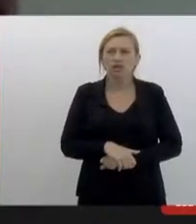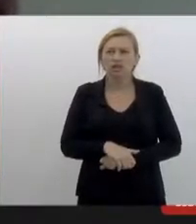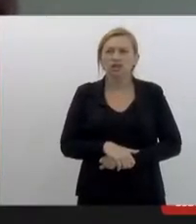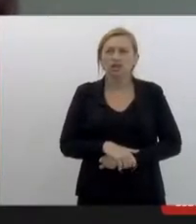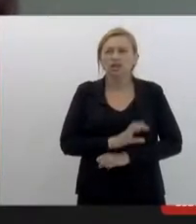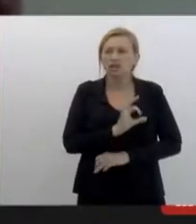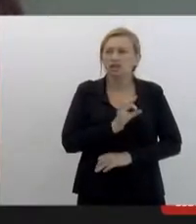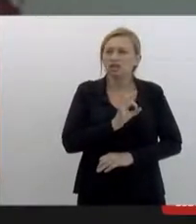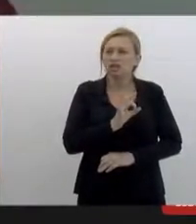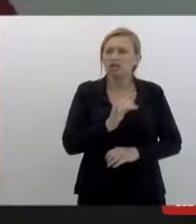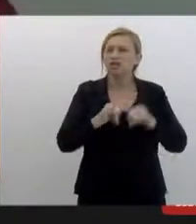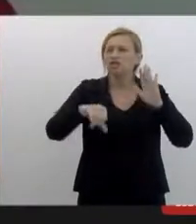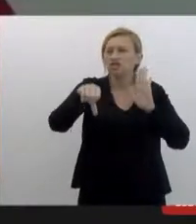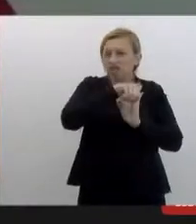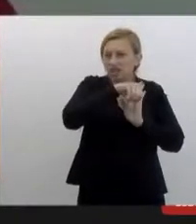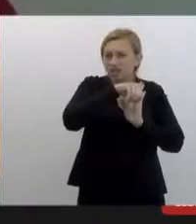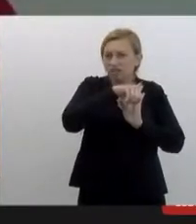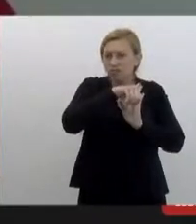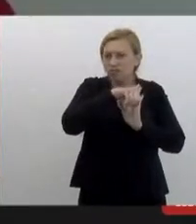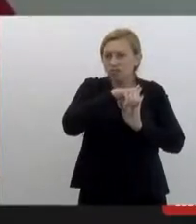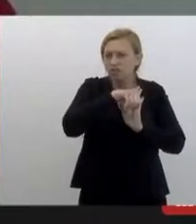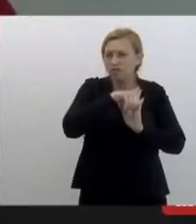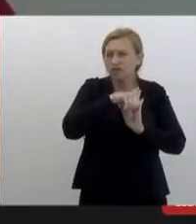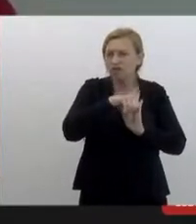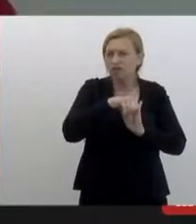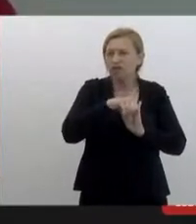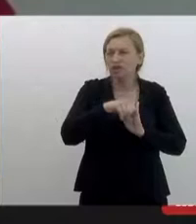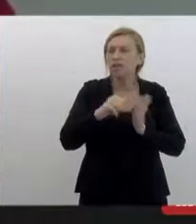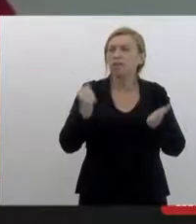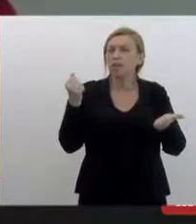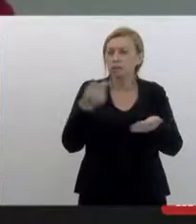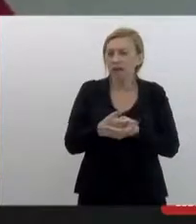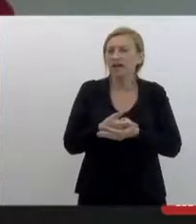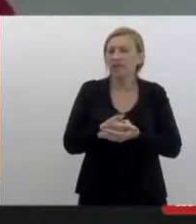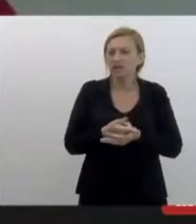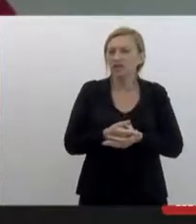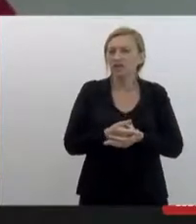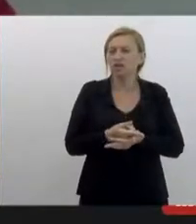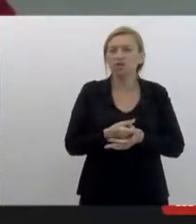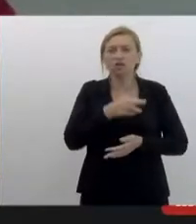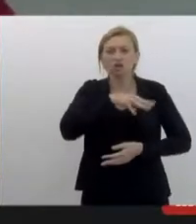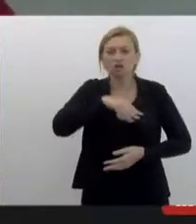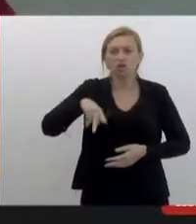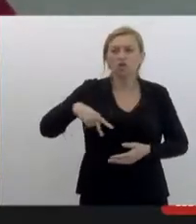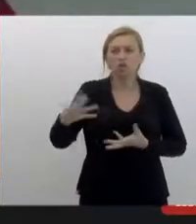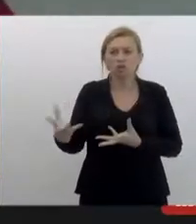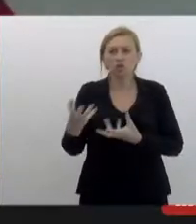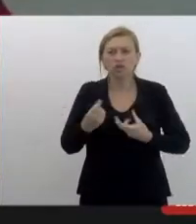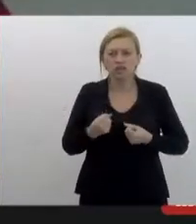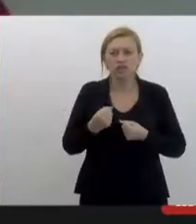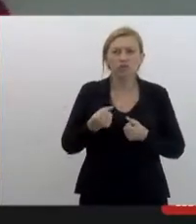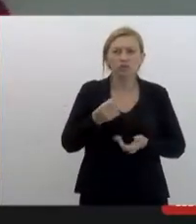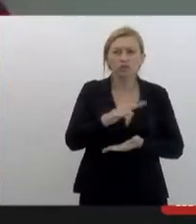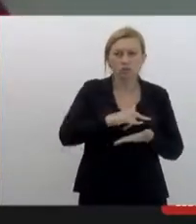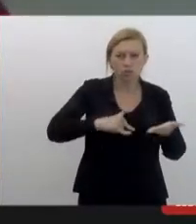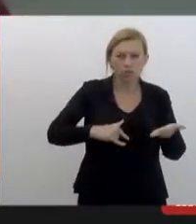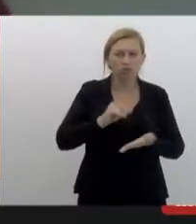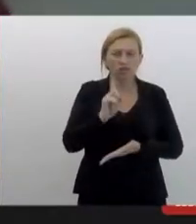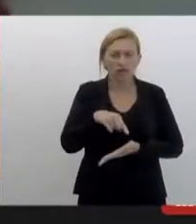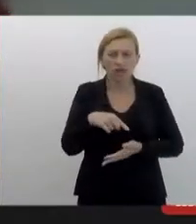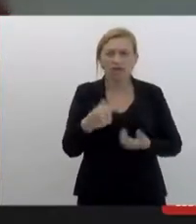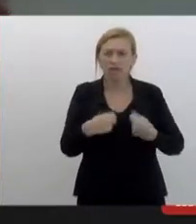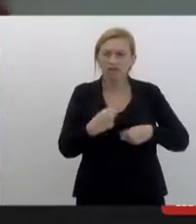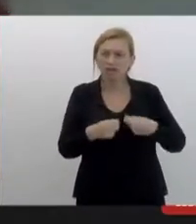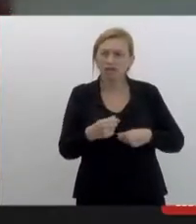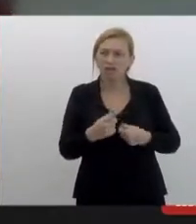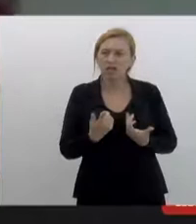inclusive de crimes contra a ordem tributária, né? E o Ministério Público, quando recebe esse documento, que é necessário para a gente